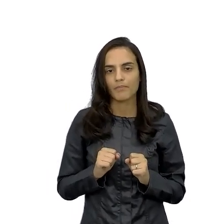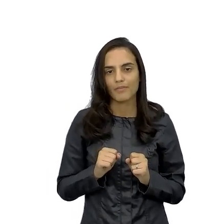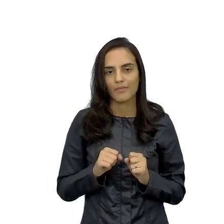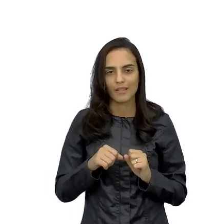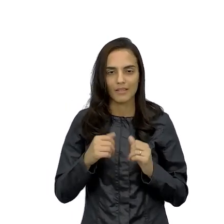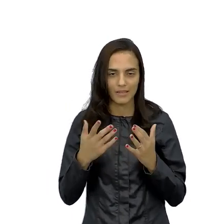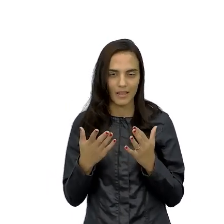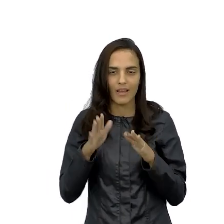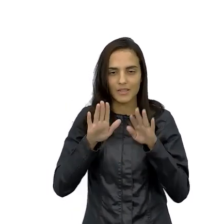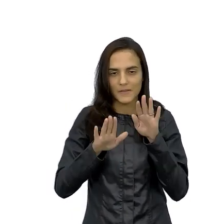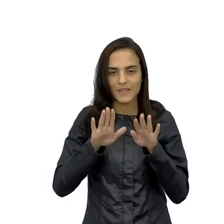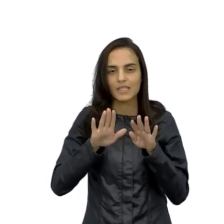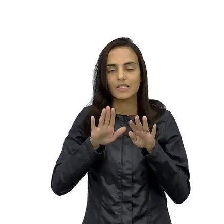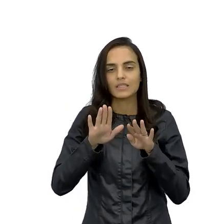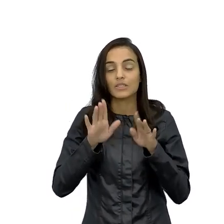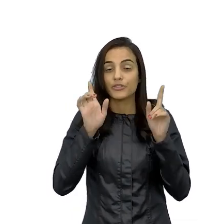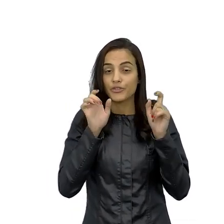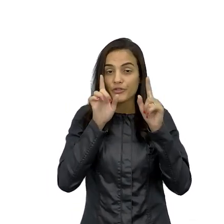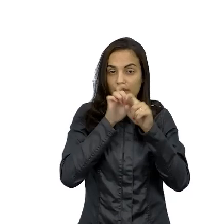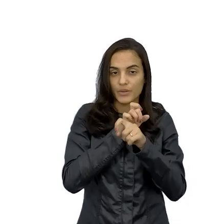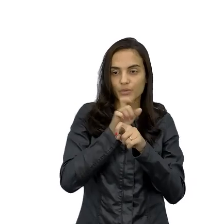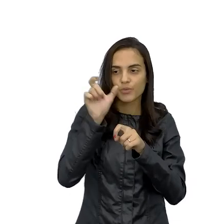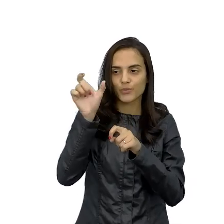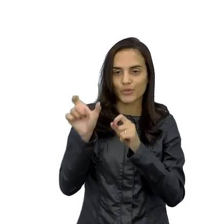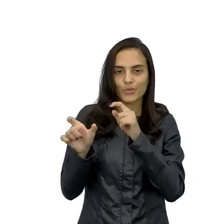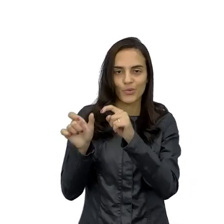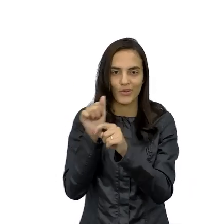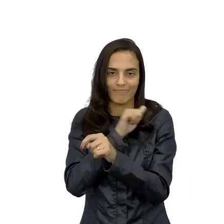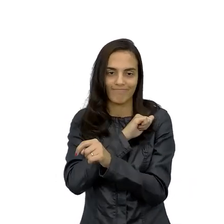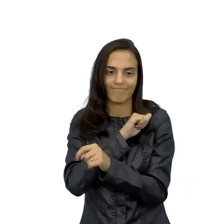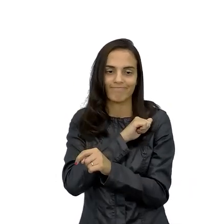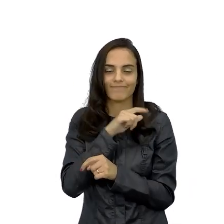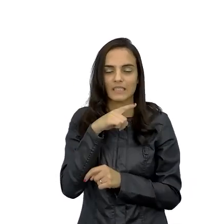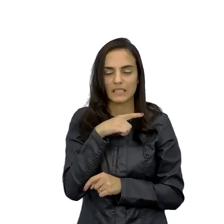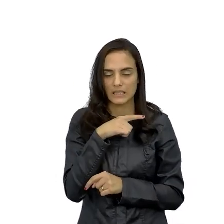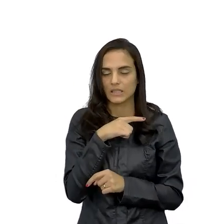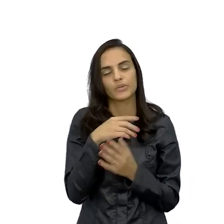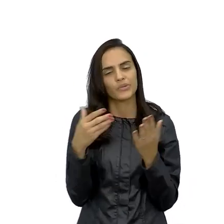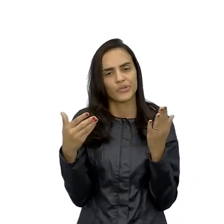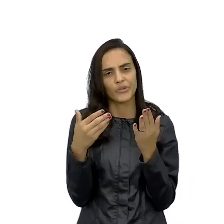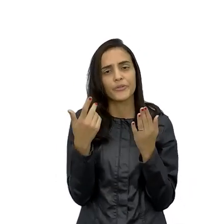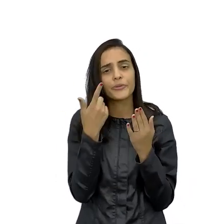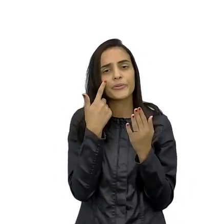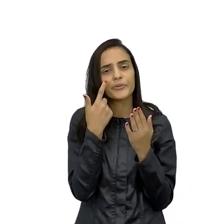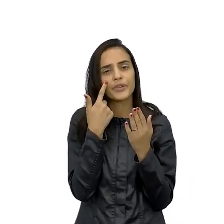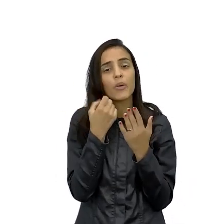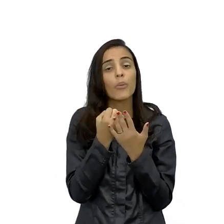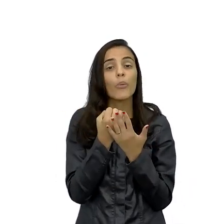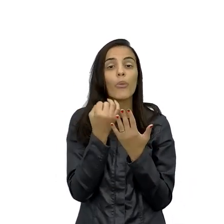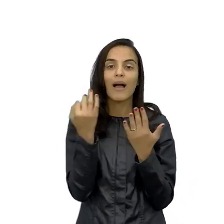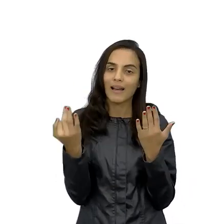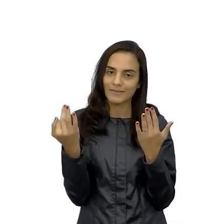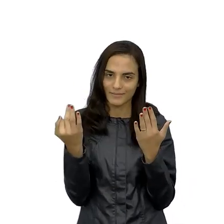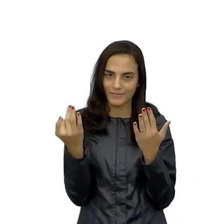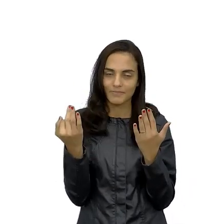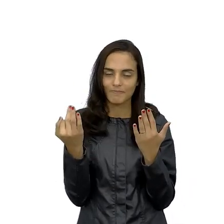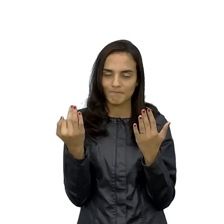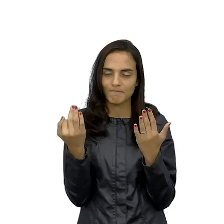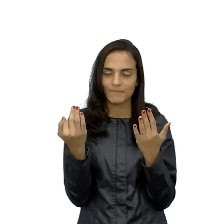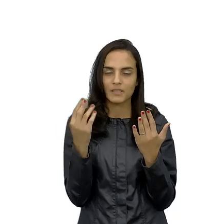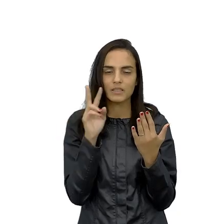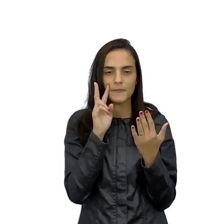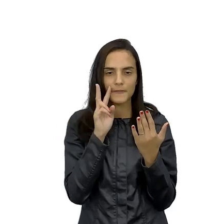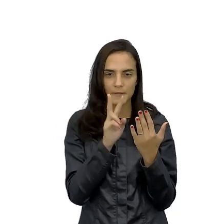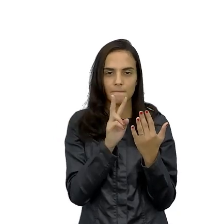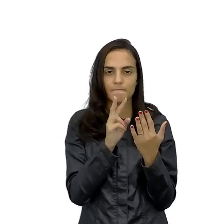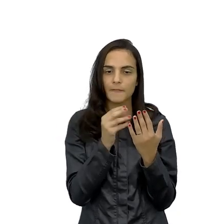aquele obstáculo, muitas vezes, que esse aluno está. Então, vamos ter um pouquinho o panorama de quais são essas